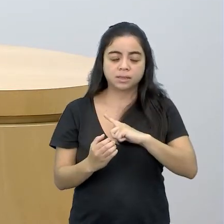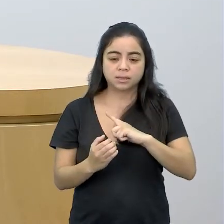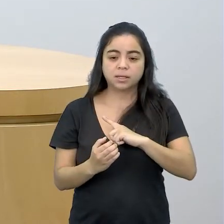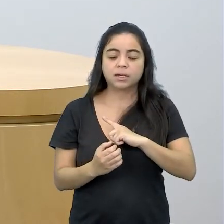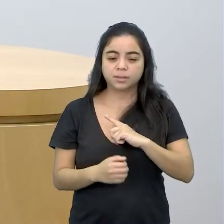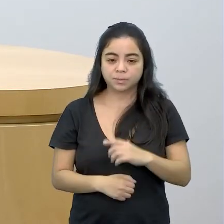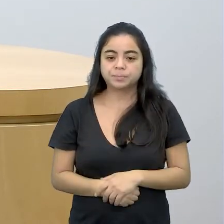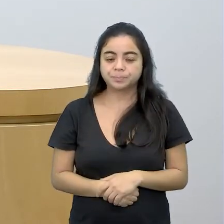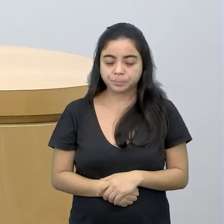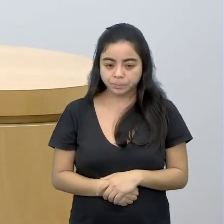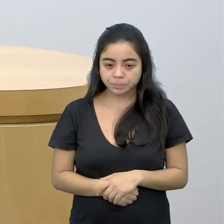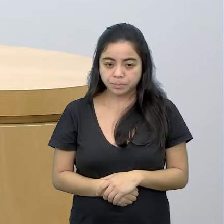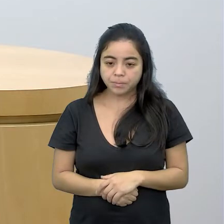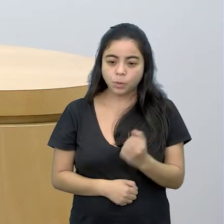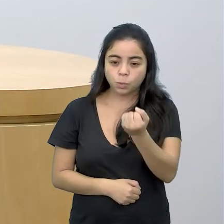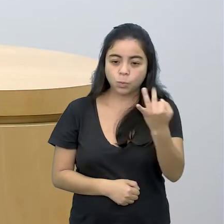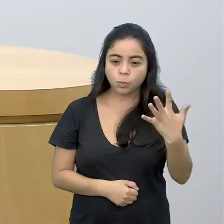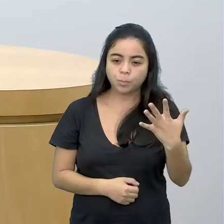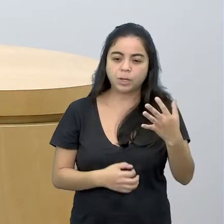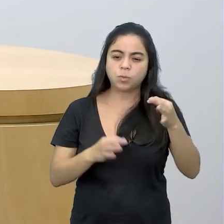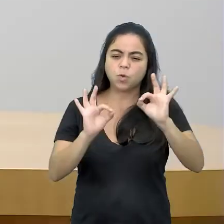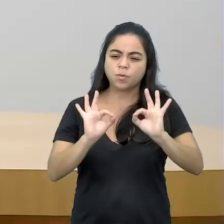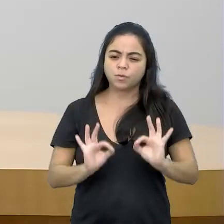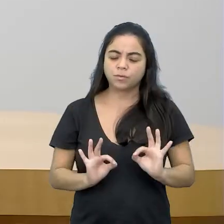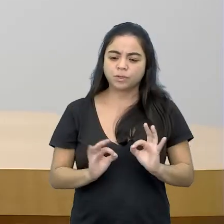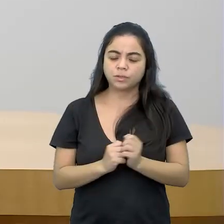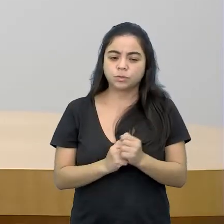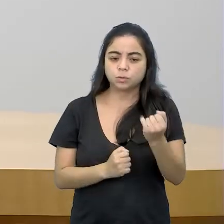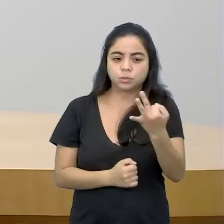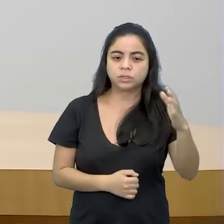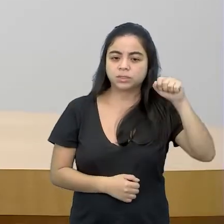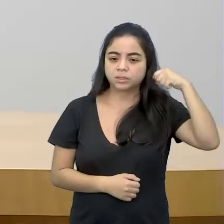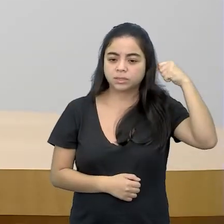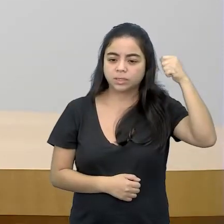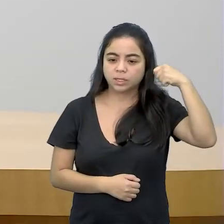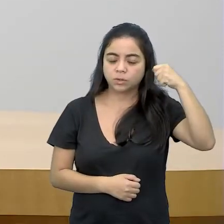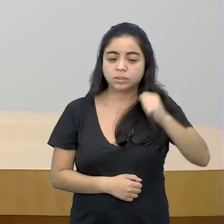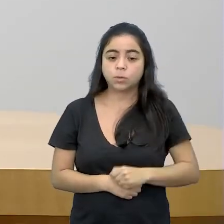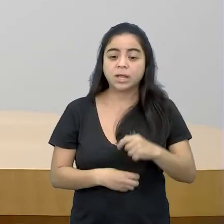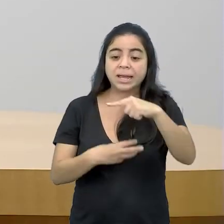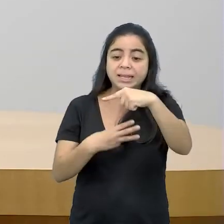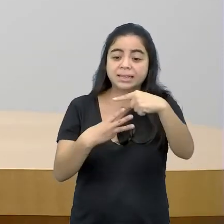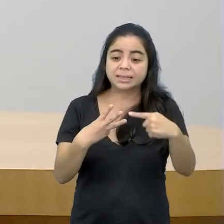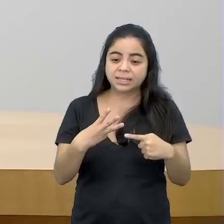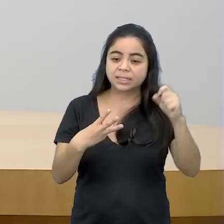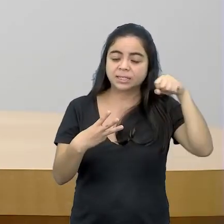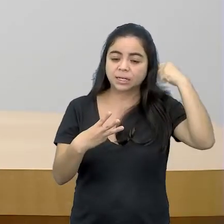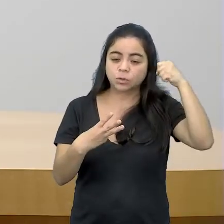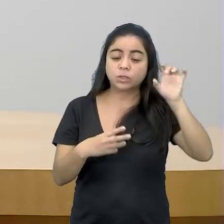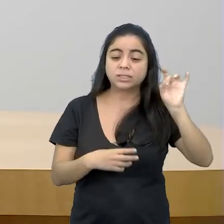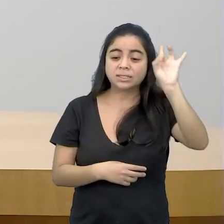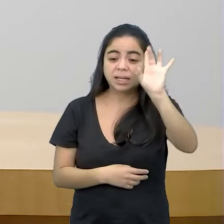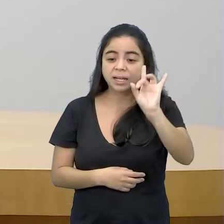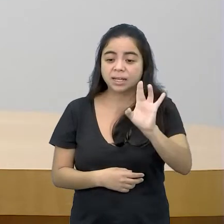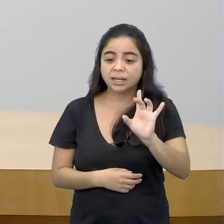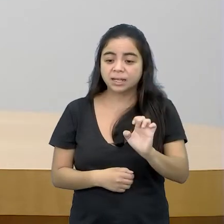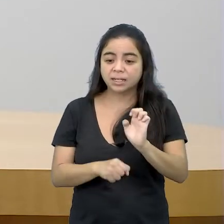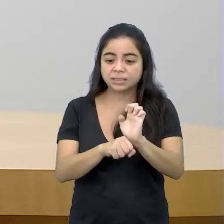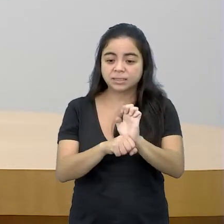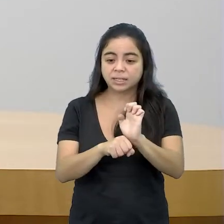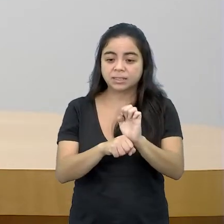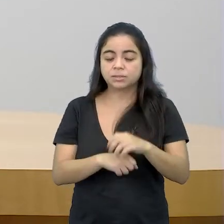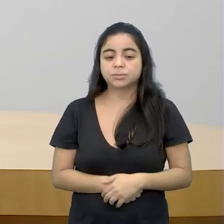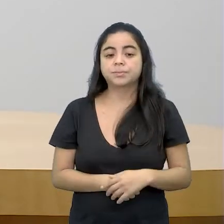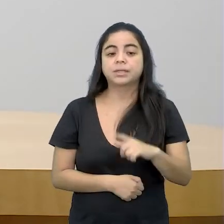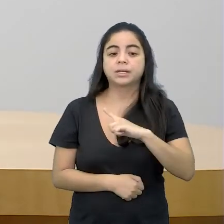senadores por estado, número de 3 senadores por estado, né? Então 26 mais o Distrito Federal, a gente tem 27